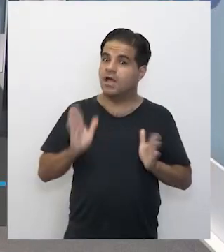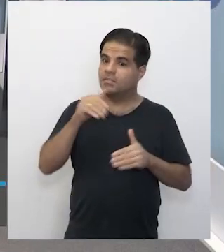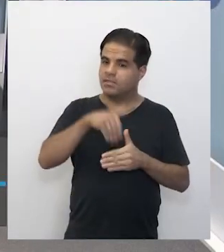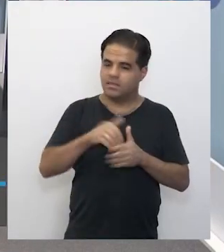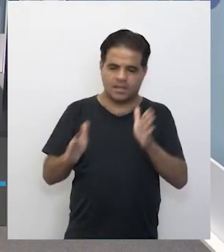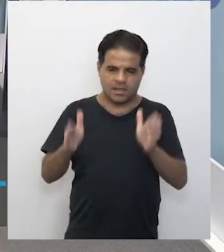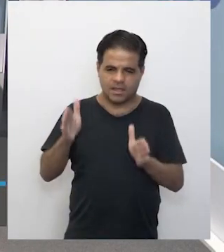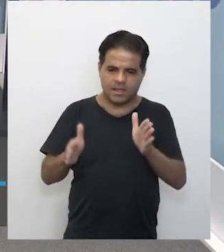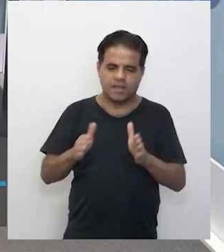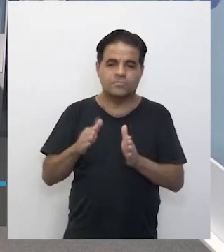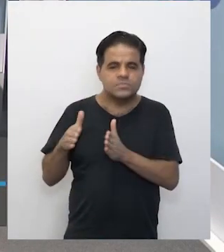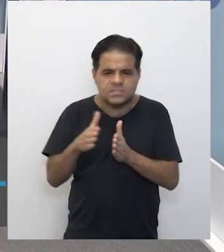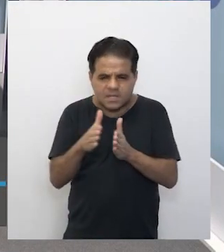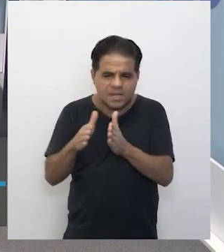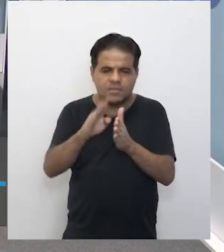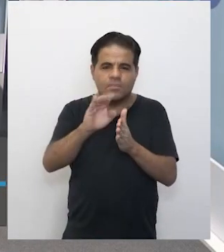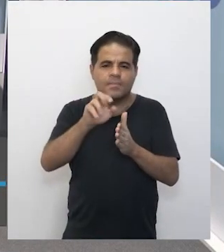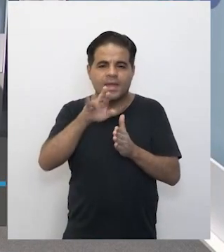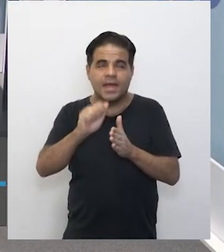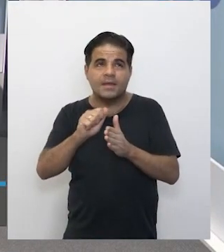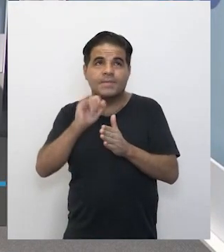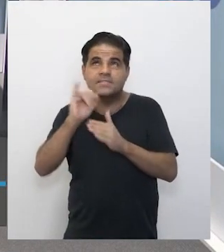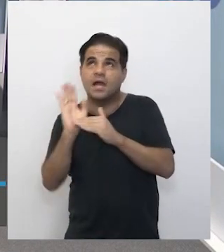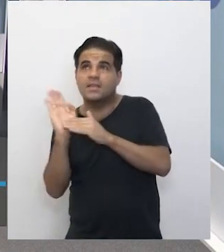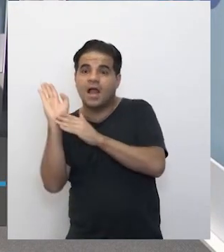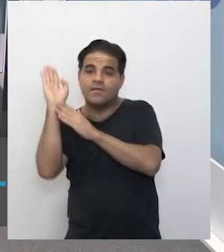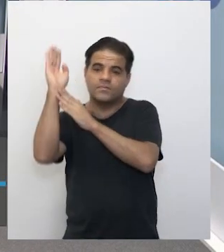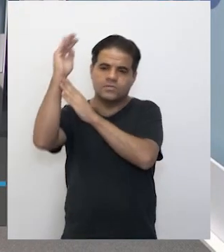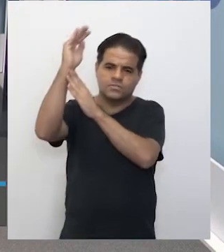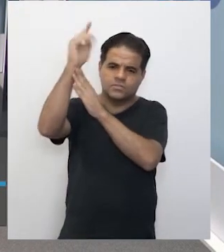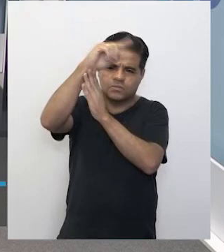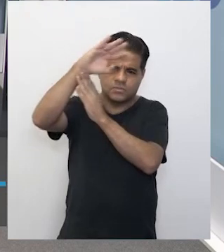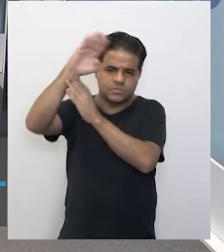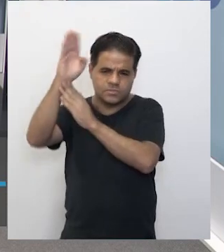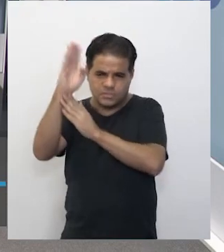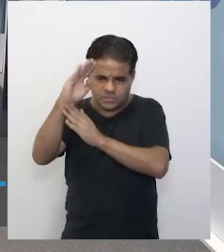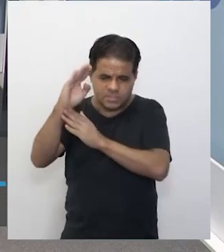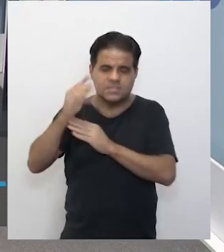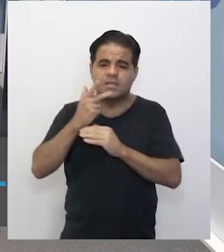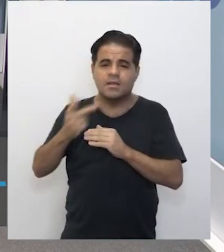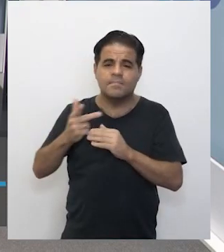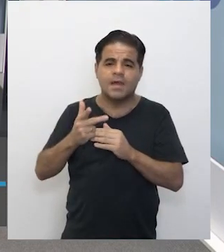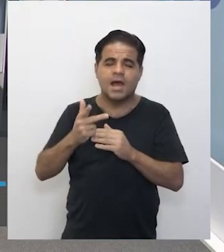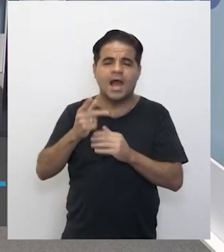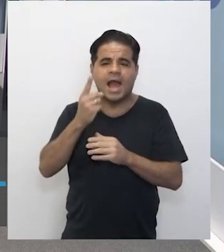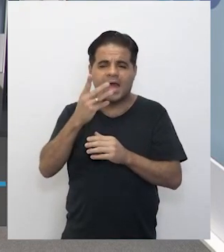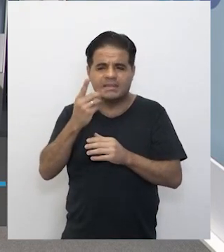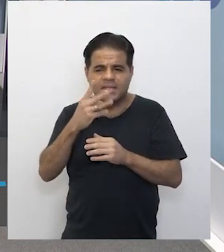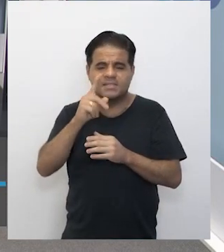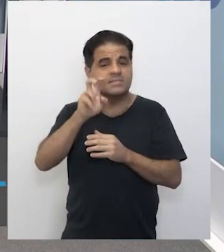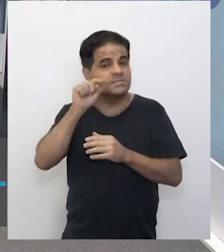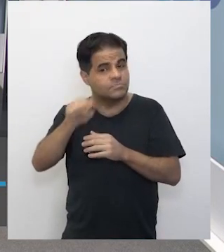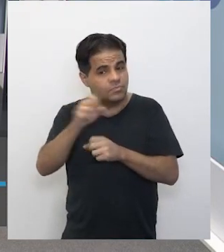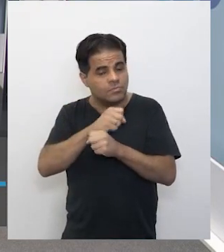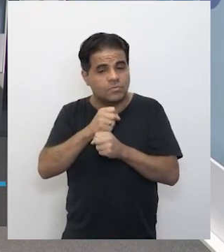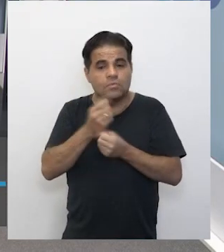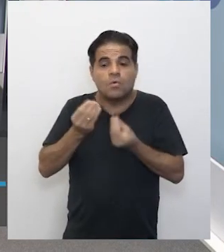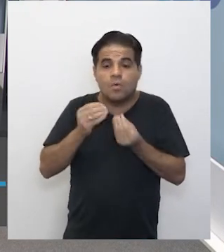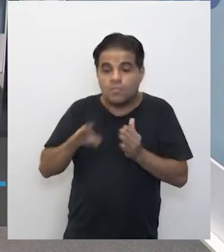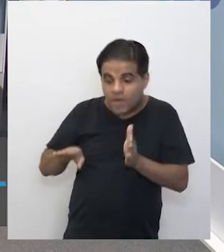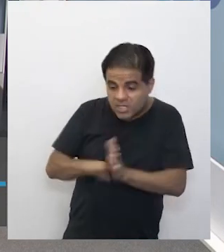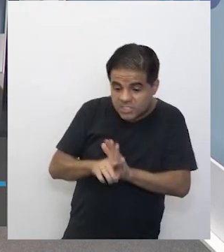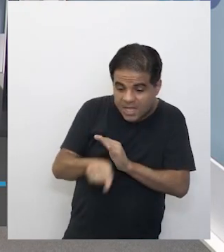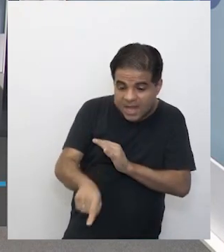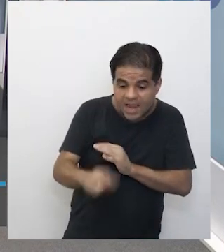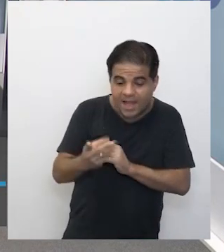do Estreito de Bering. Só que se eles atravessaram lá em cima, no Estreito de Bering, há 13 ou 15 mil anos, como que eles vão chegar lá